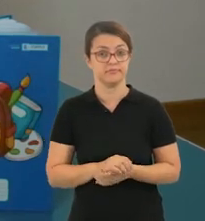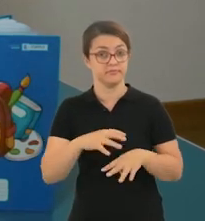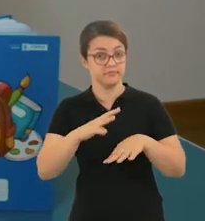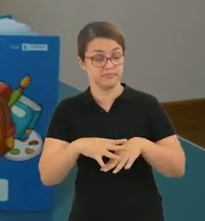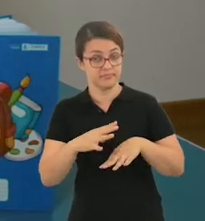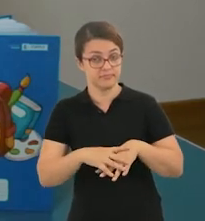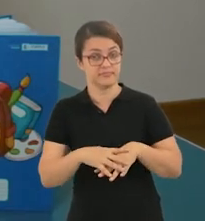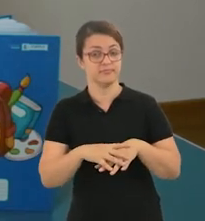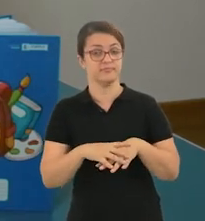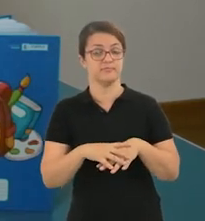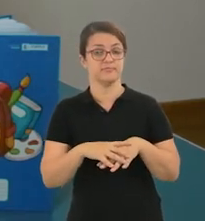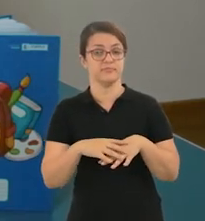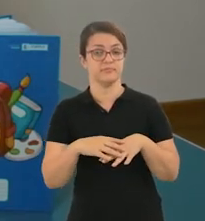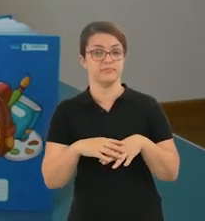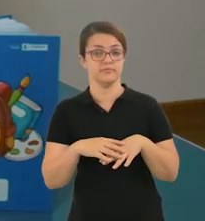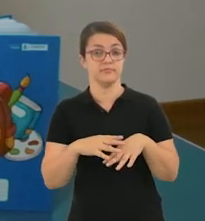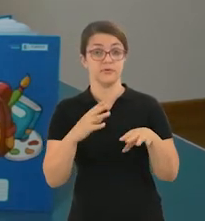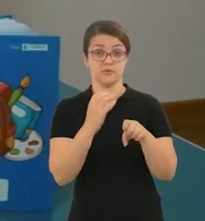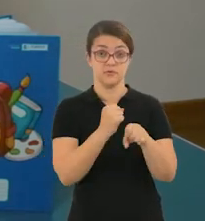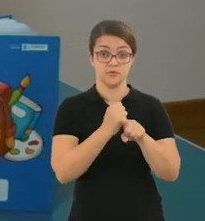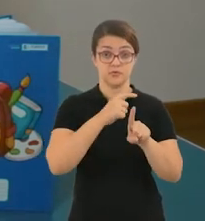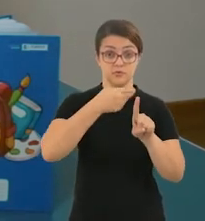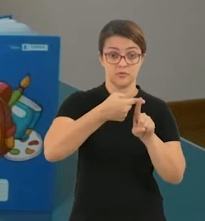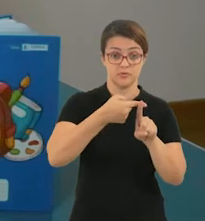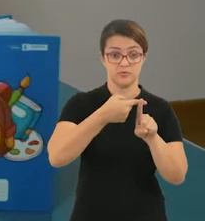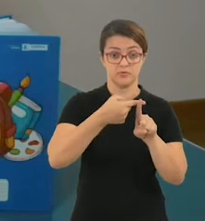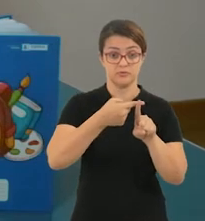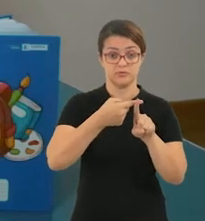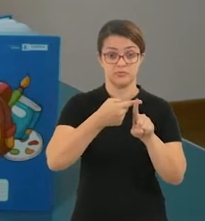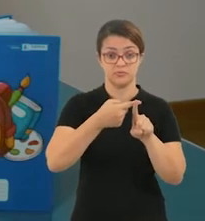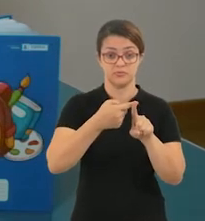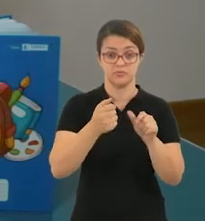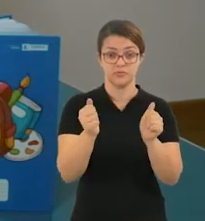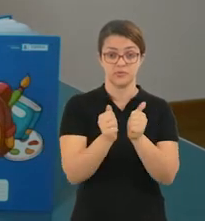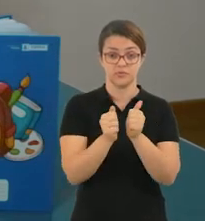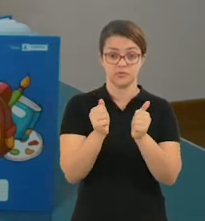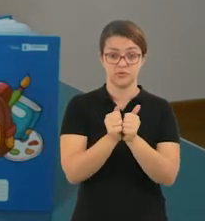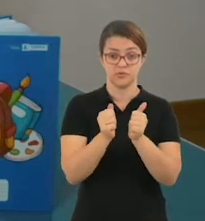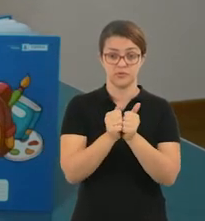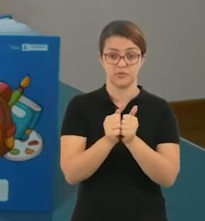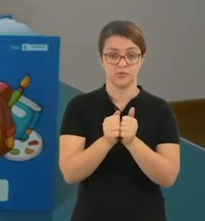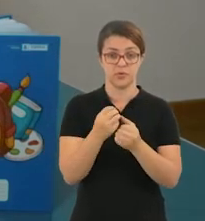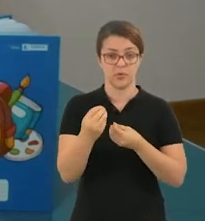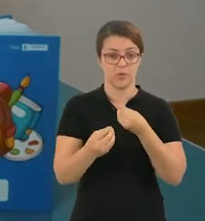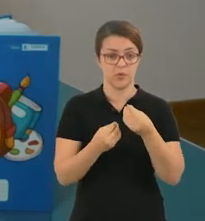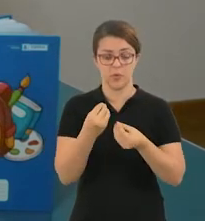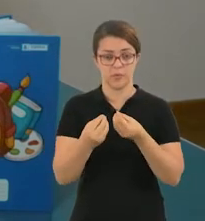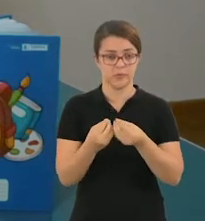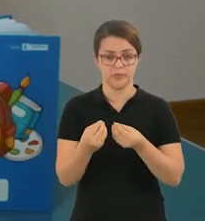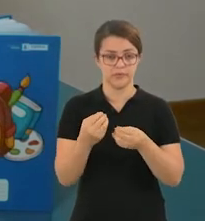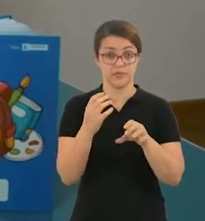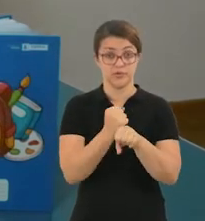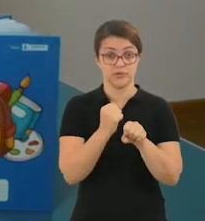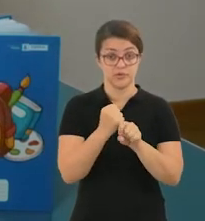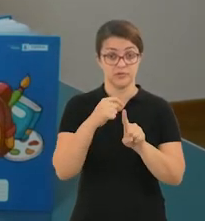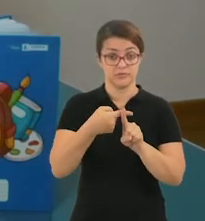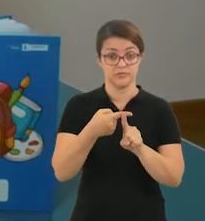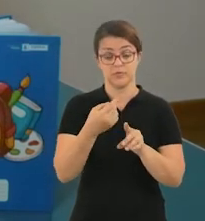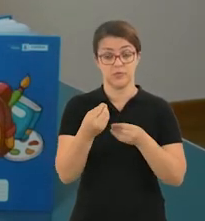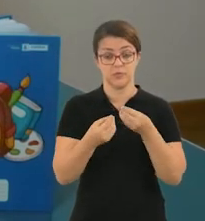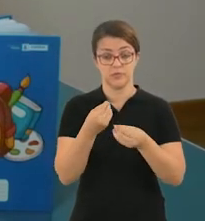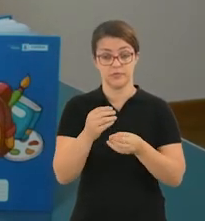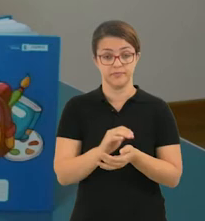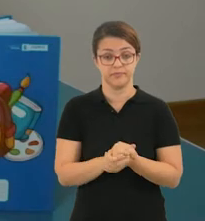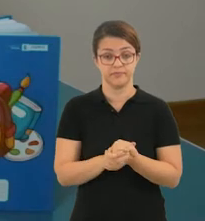Em matemática, nós vamos trabalhar adição e subtração. Vamos relembrar como é feito a adição?